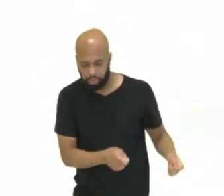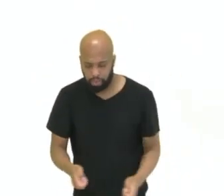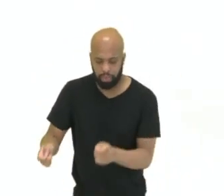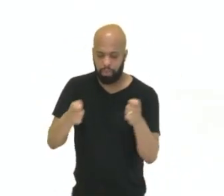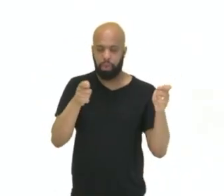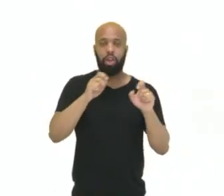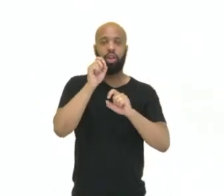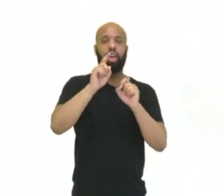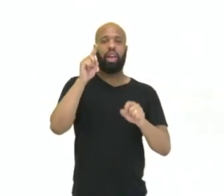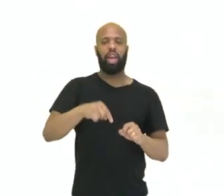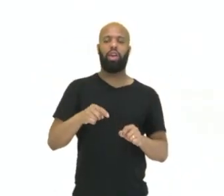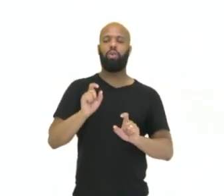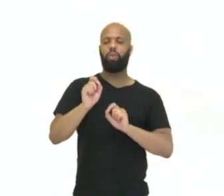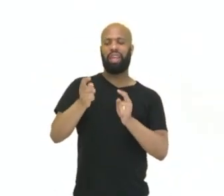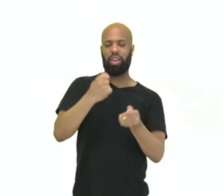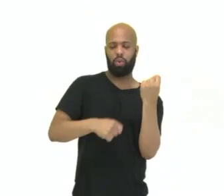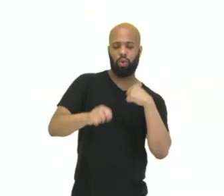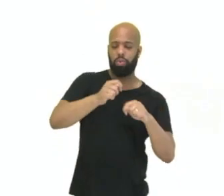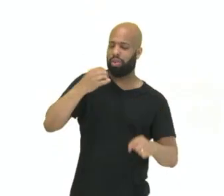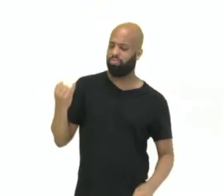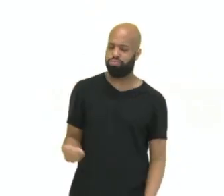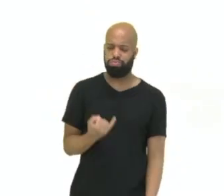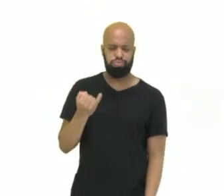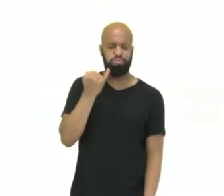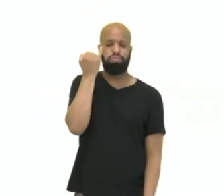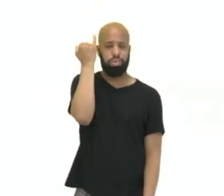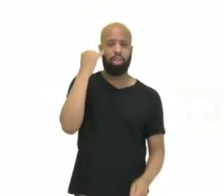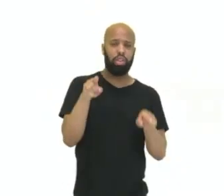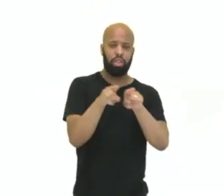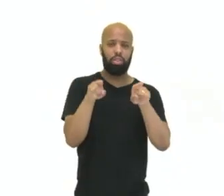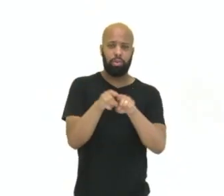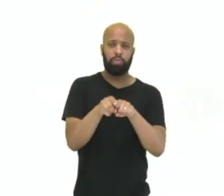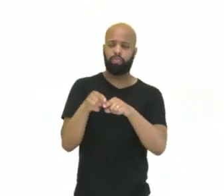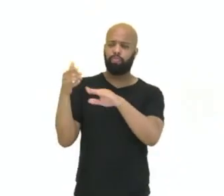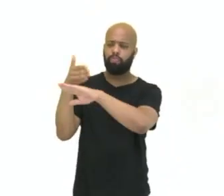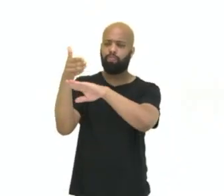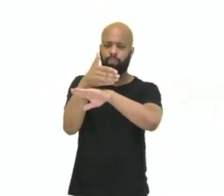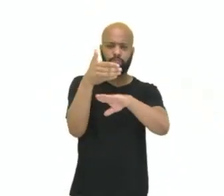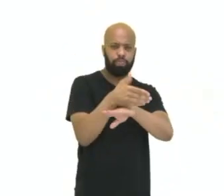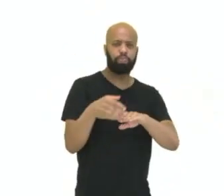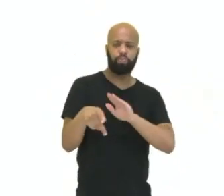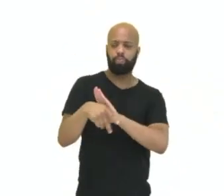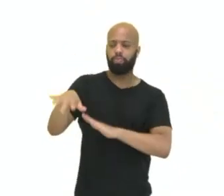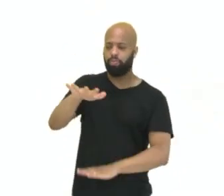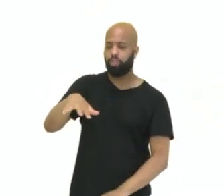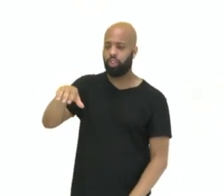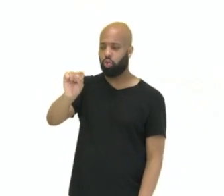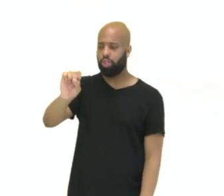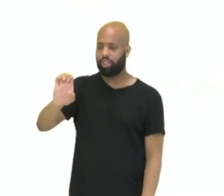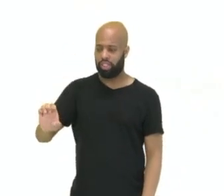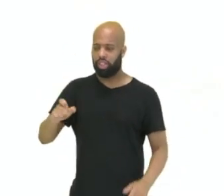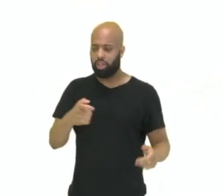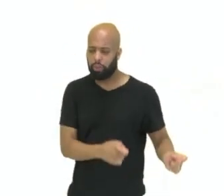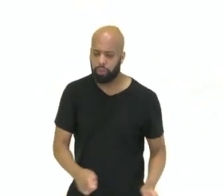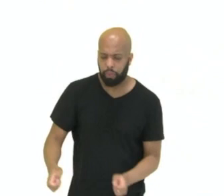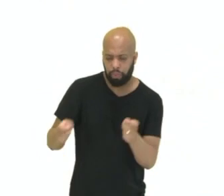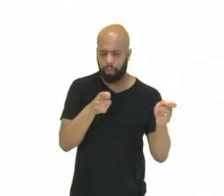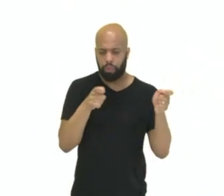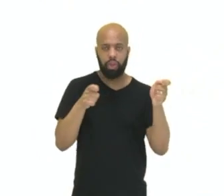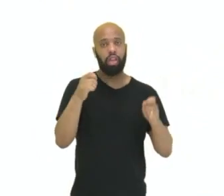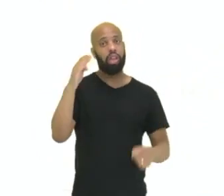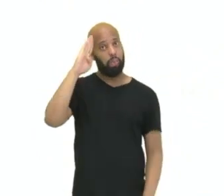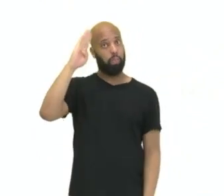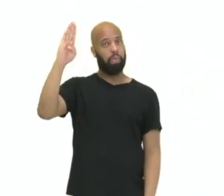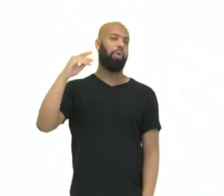atividade econômica que foi importantíssima para a ocupação do Sudeste, a mineração, principalmente a região de